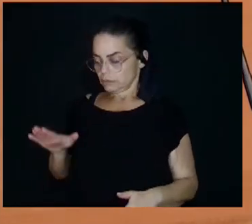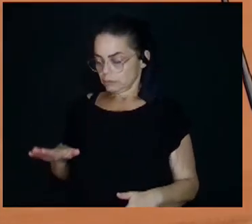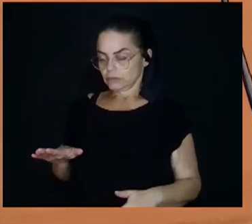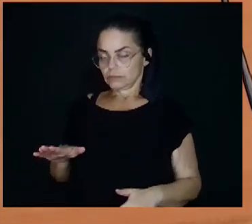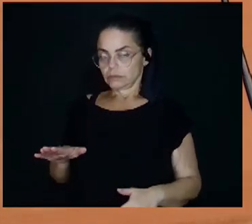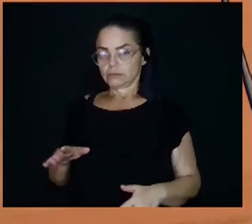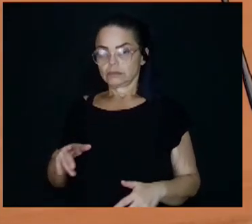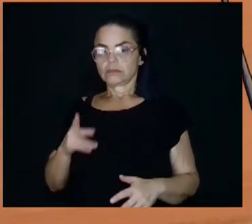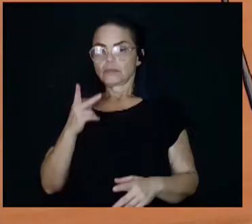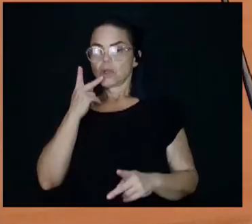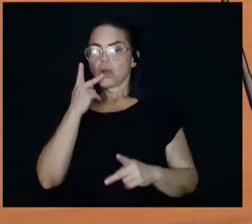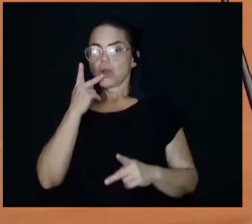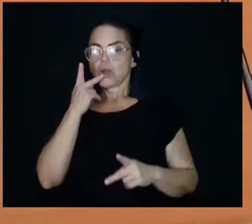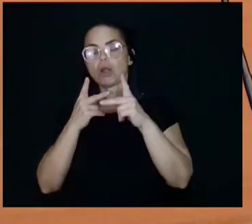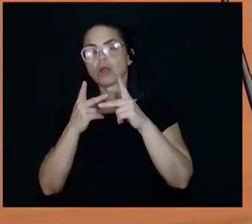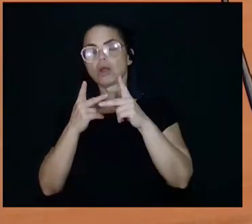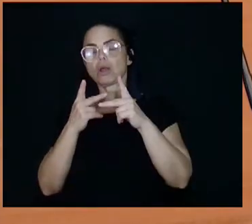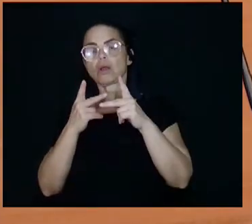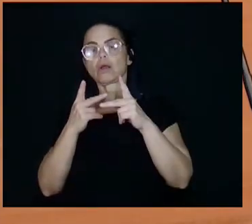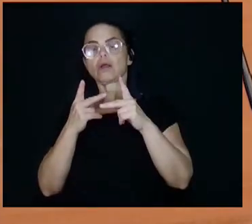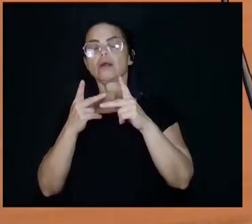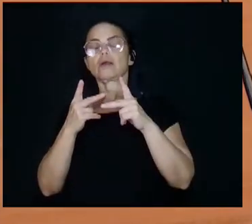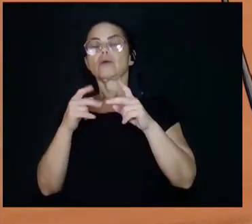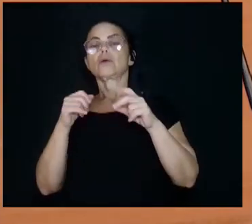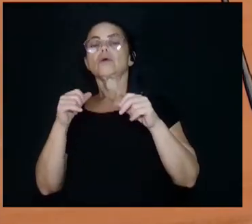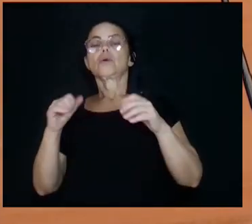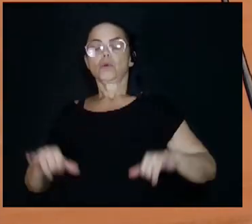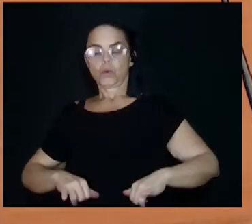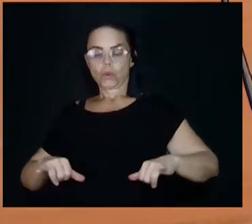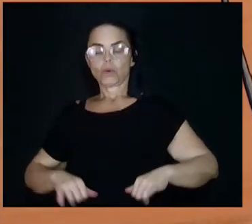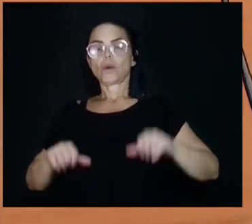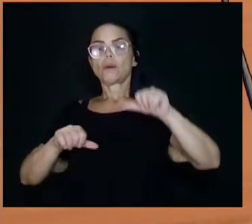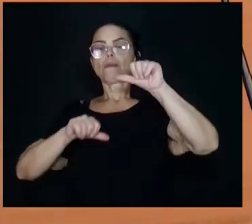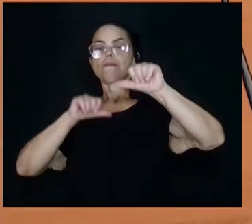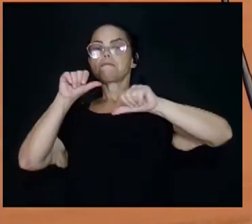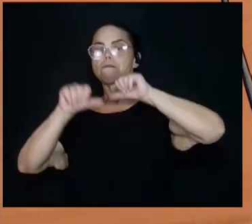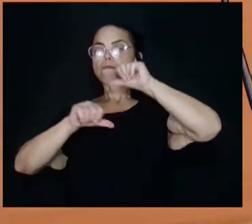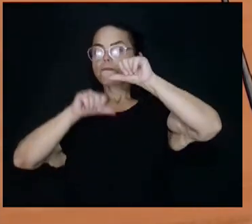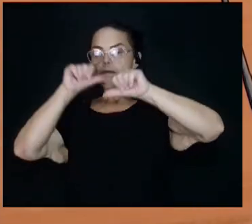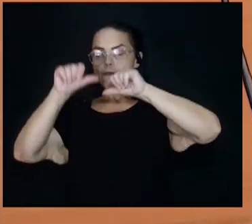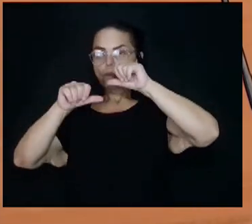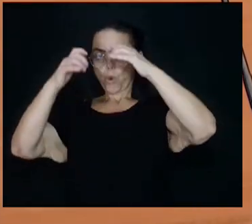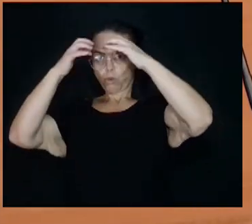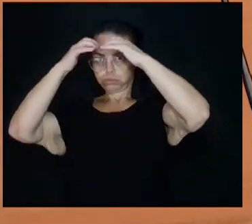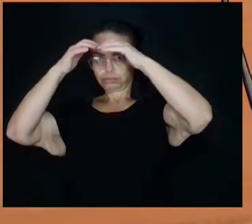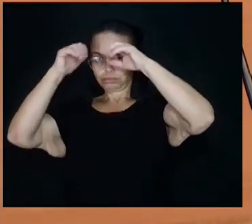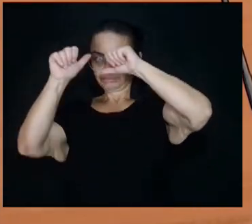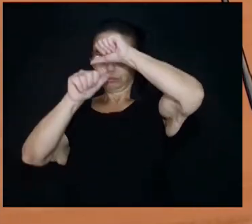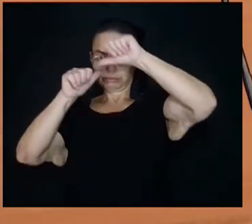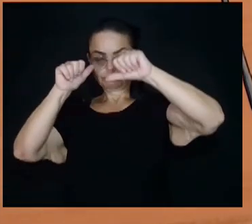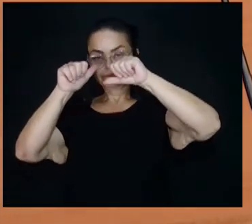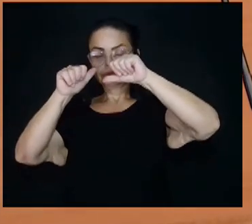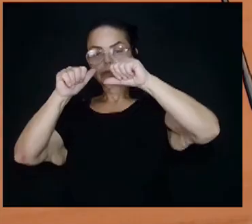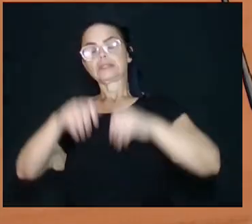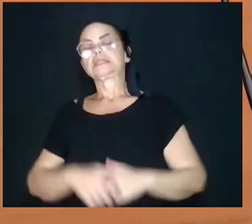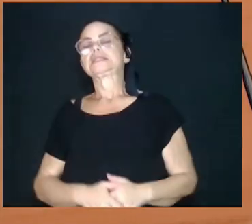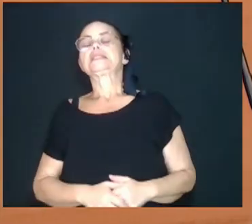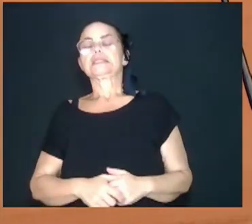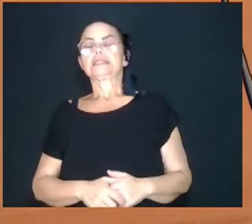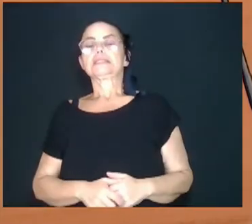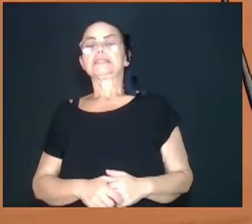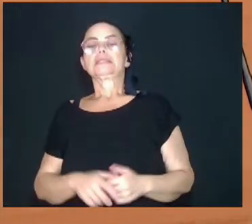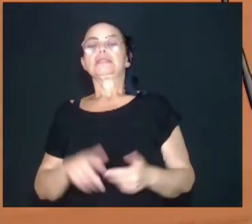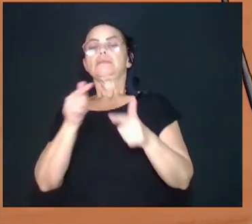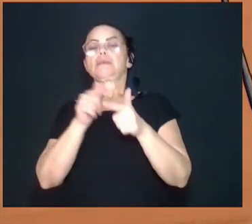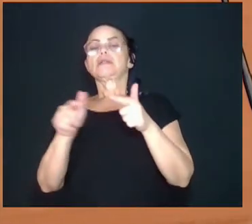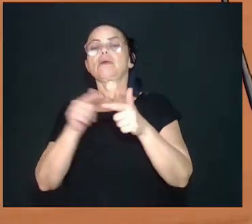uma modificação, cuja base ela é genética. A gente vai voltar a falar disso, mas já para vocês irem construindo